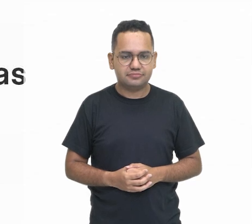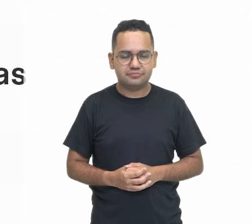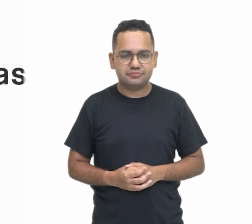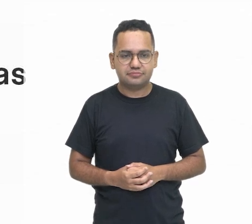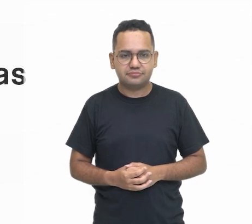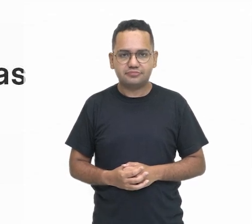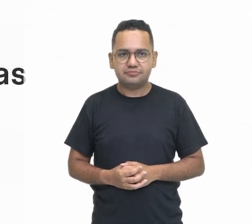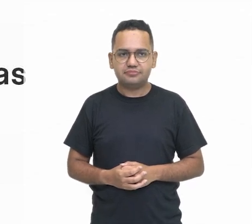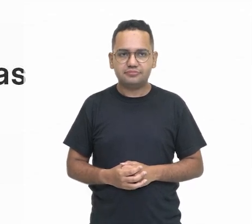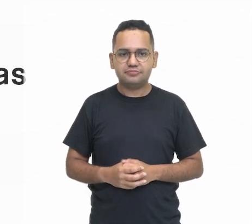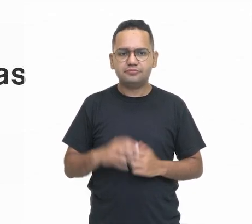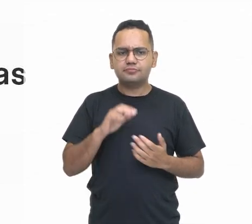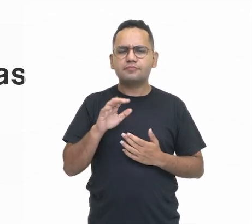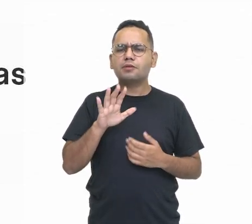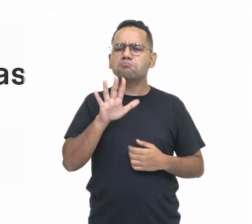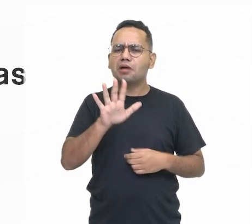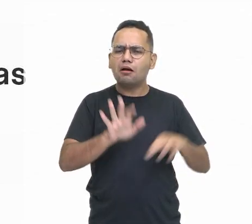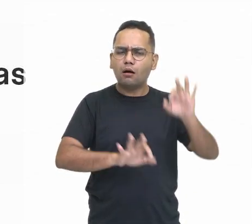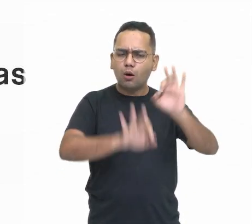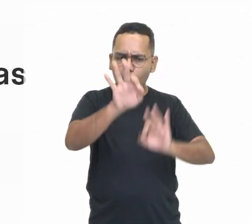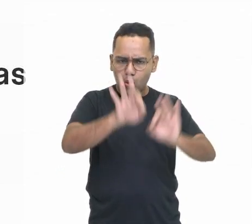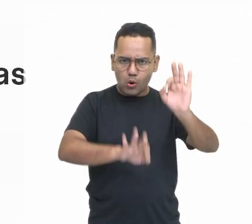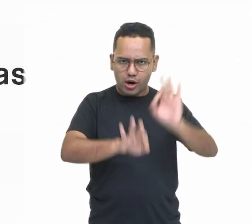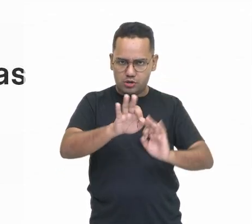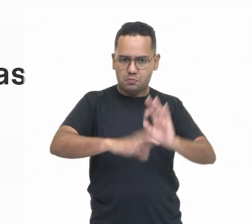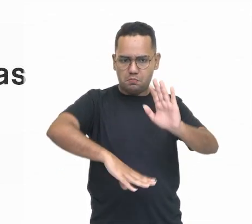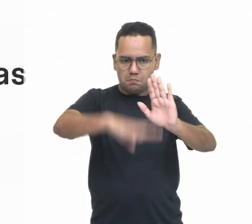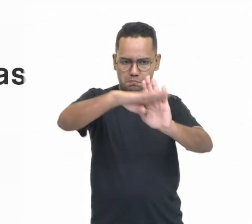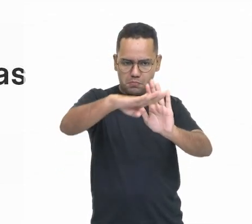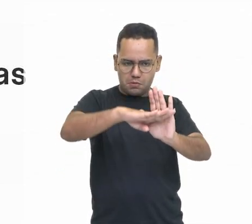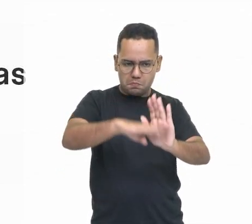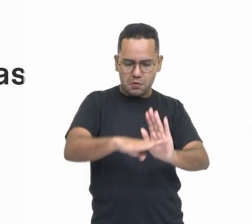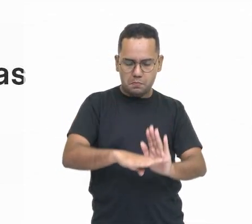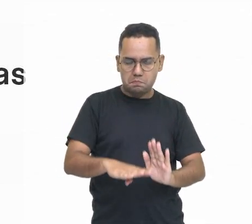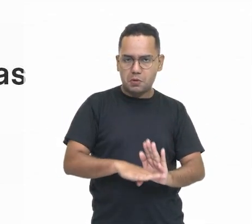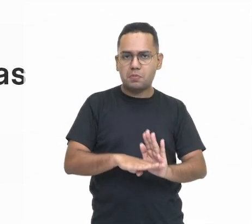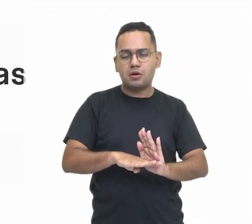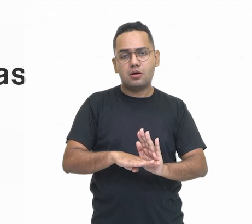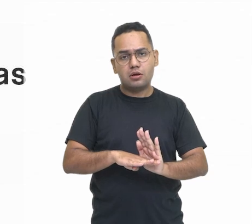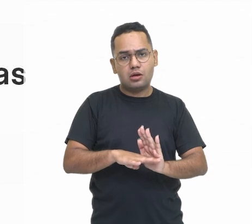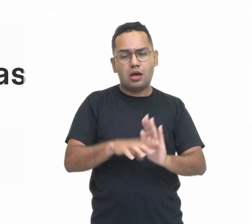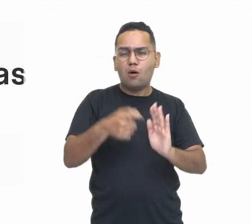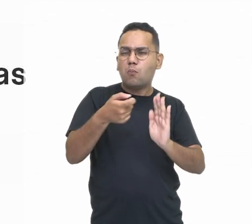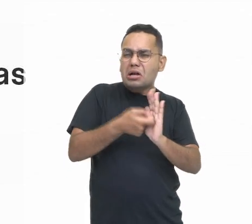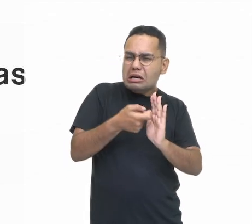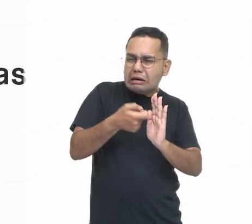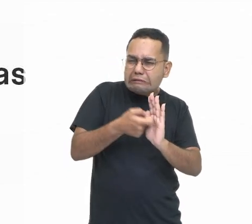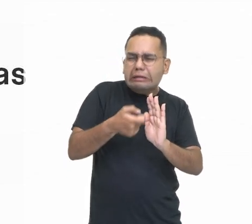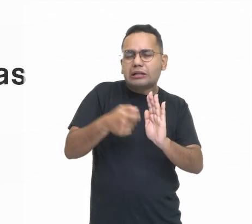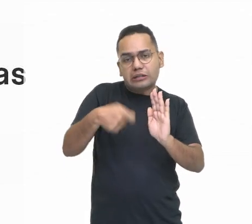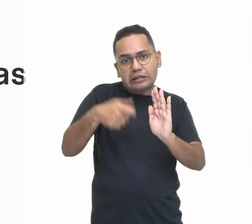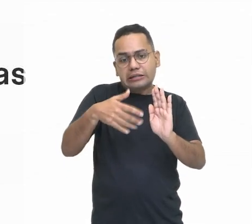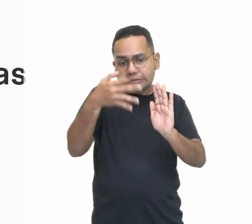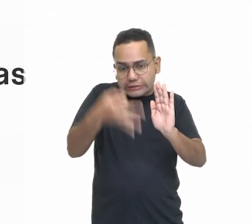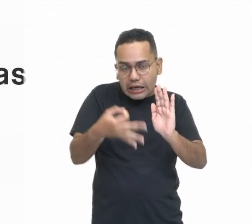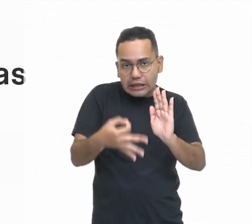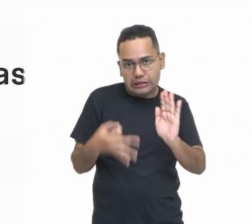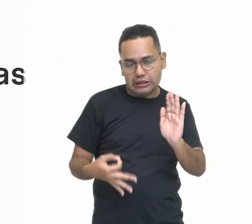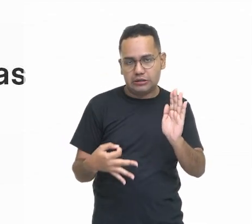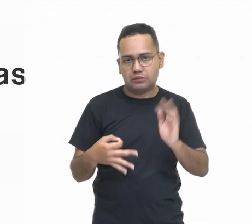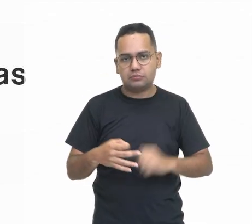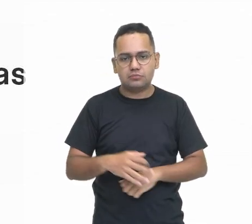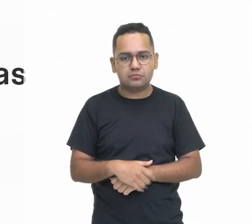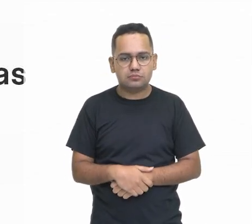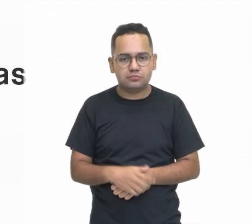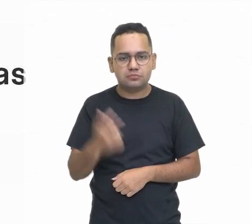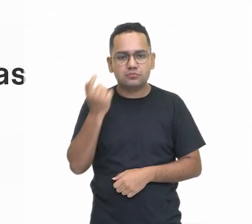perdoe-me, a hierarquia social, né, ela era rígida e muito bem definida, tá bom? Olha só, você tem